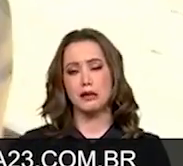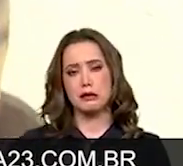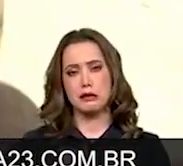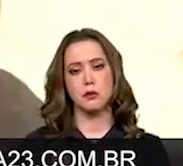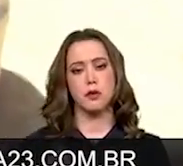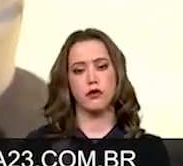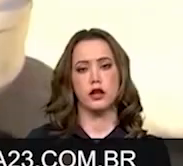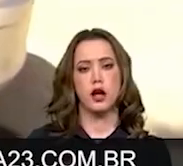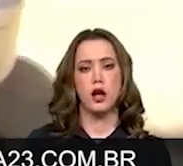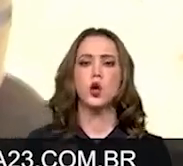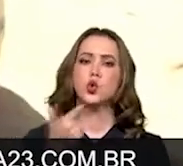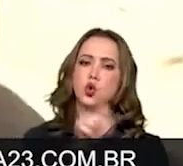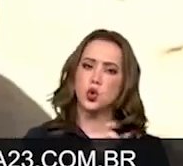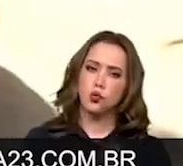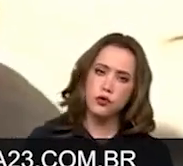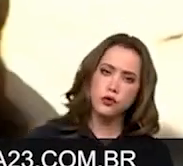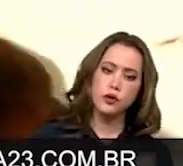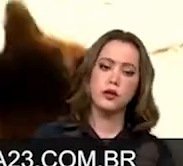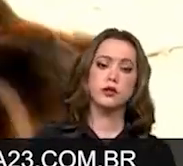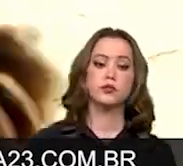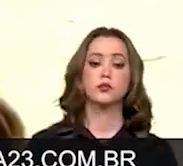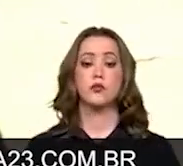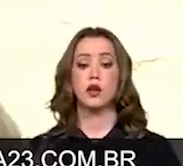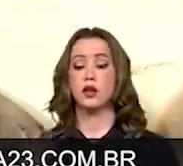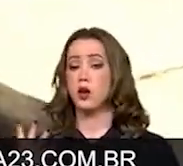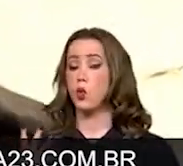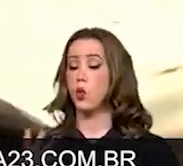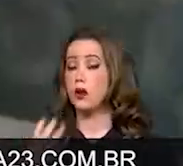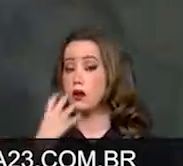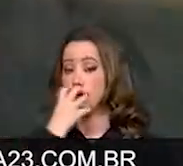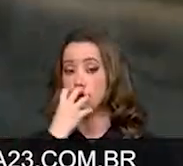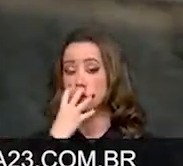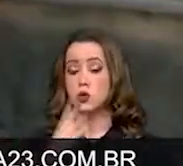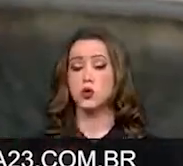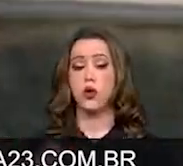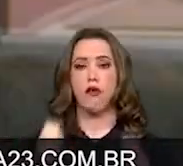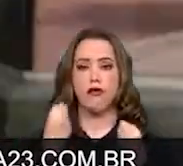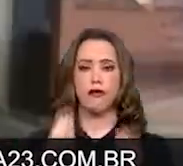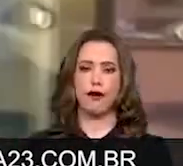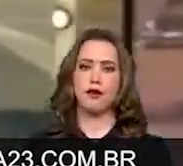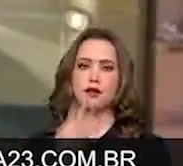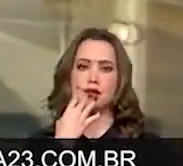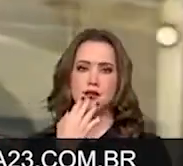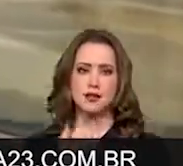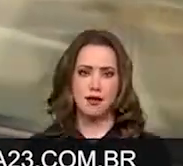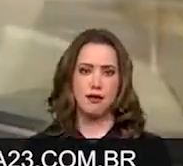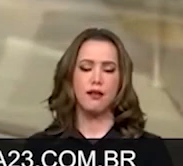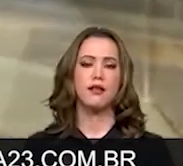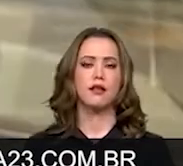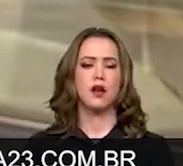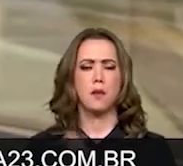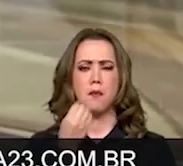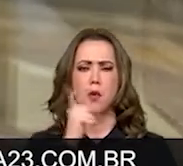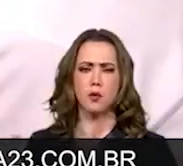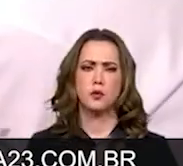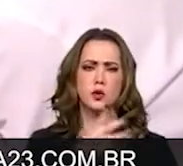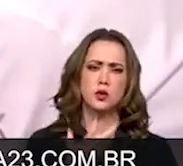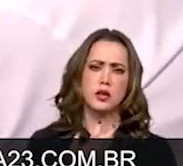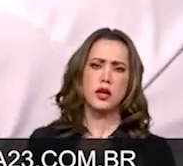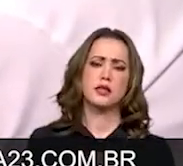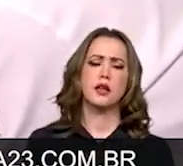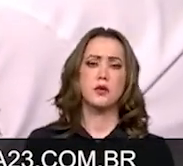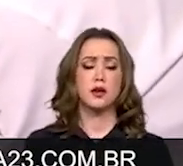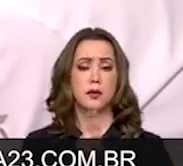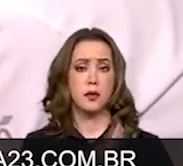é apenas um dos 4 cães de Valesca que participa do projeto. A ação traz benefícios para quem recebe e também para quem